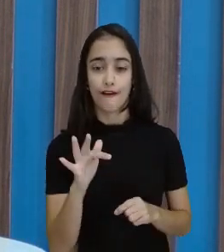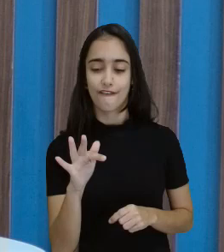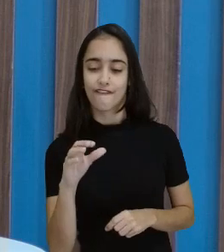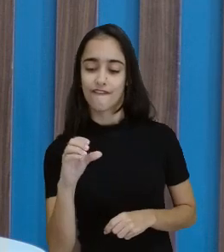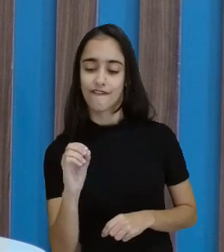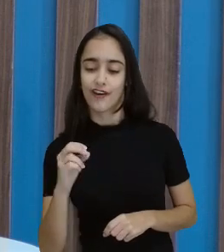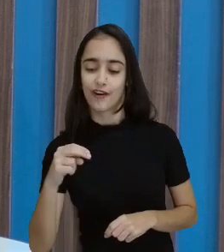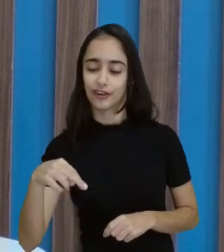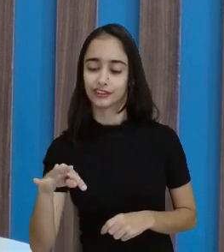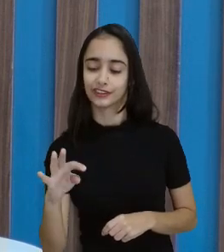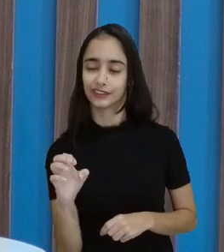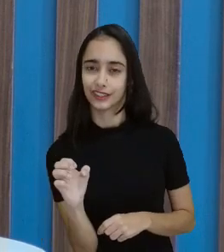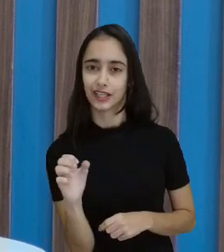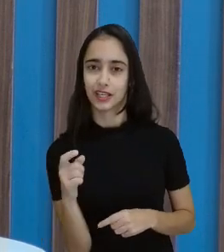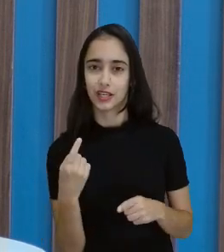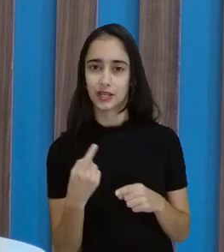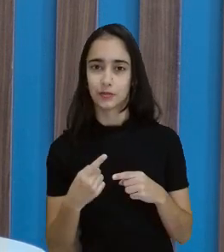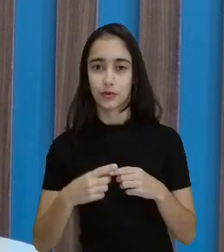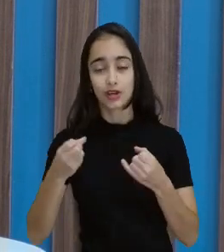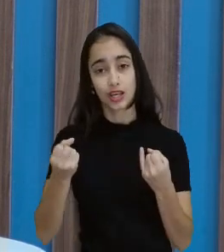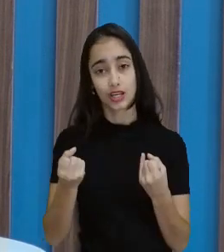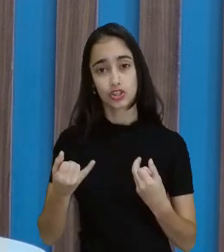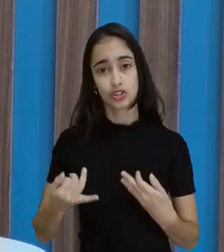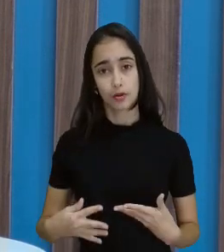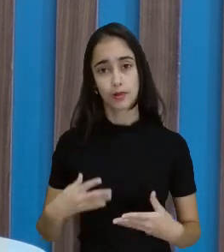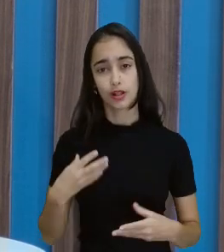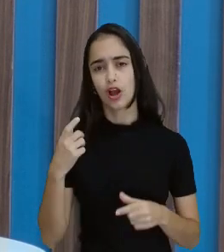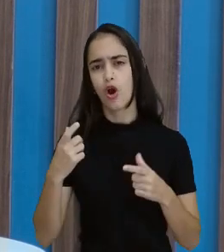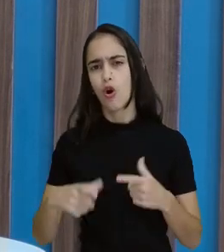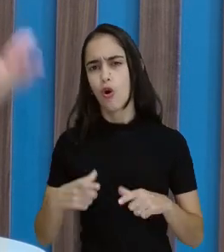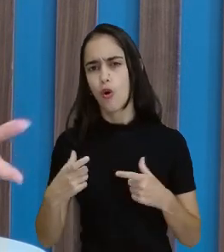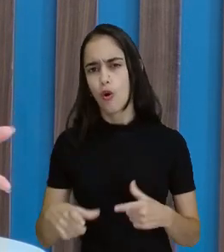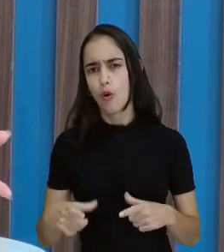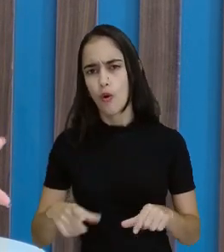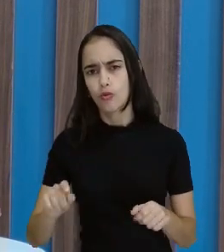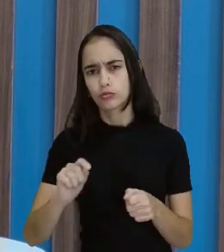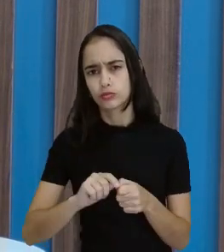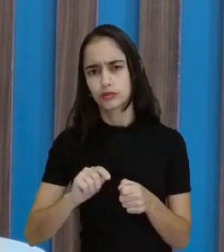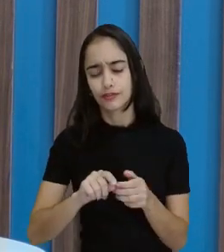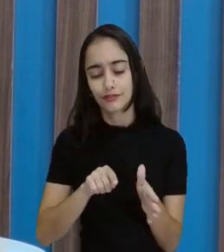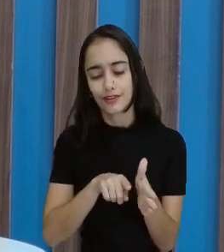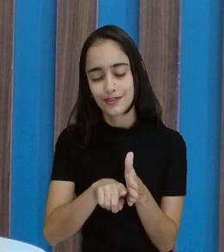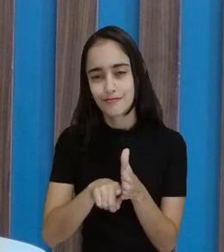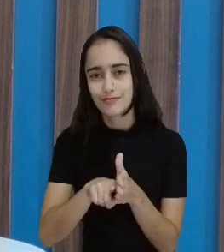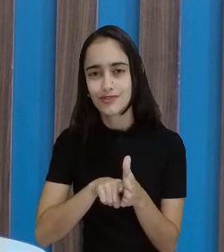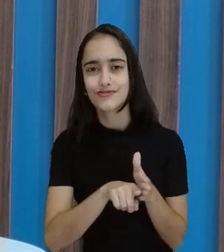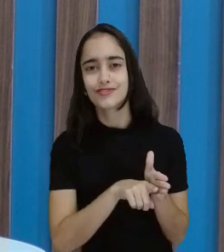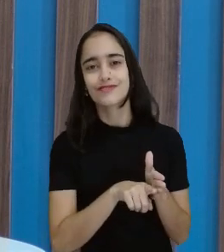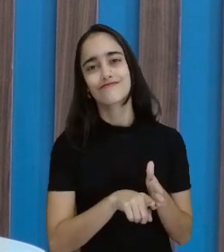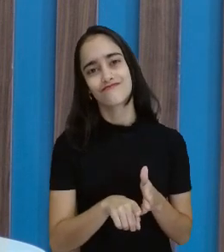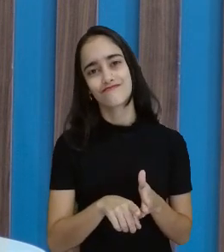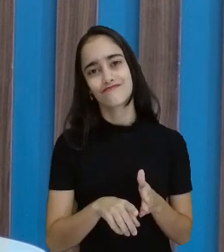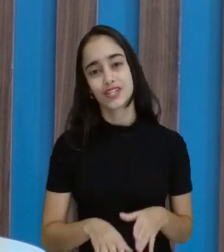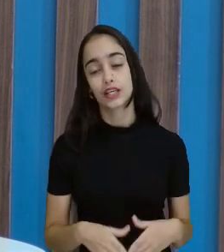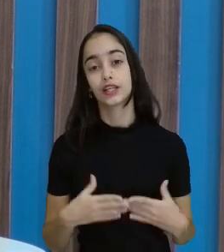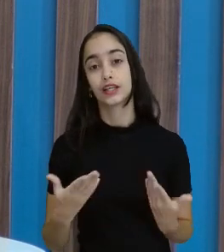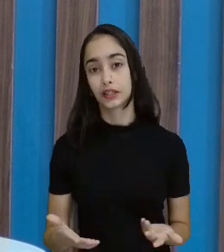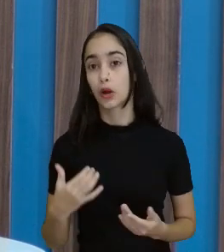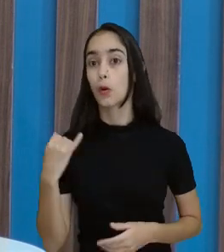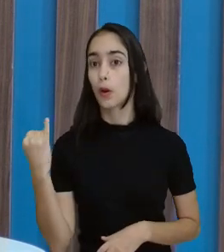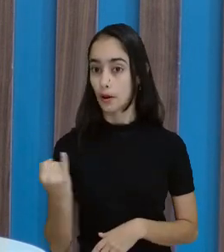A fonte vai explicar de onde foi feita essa pesquisa, de onde foi retirada essa pesquisa. Sim. Então, é um elemento